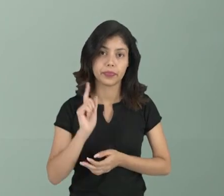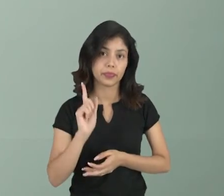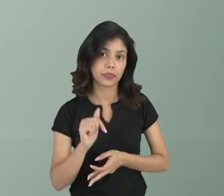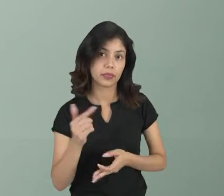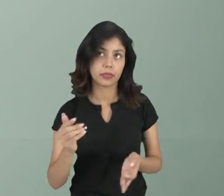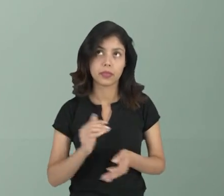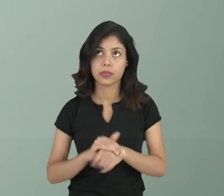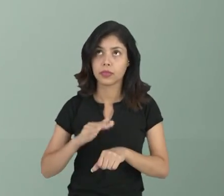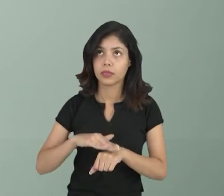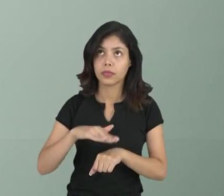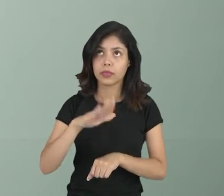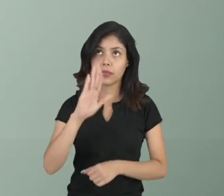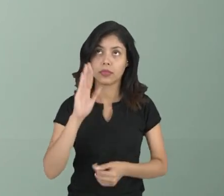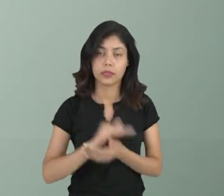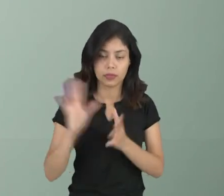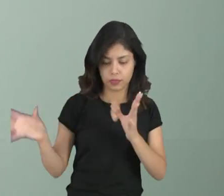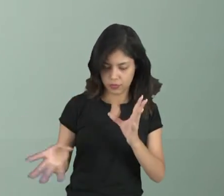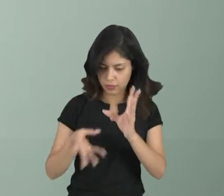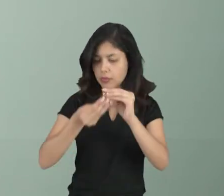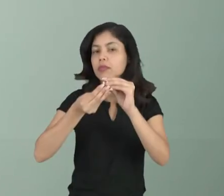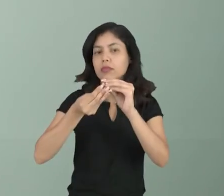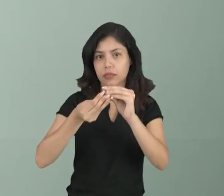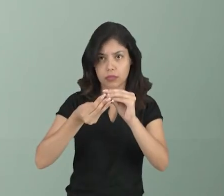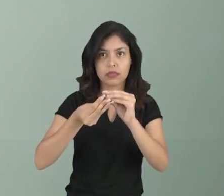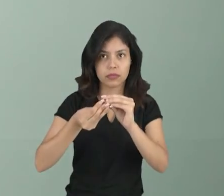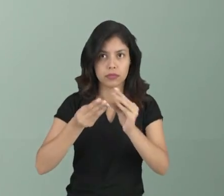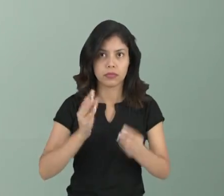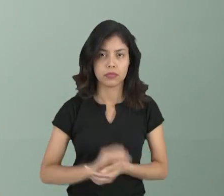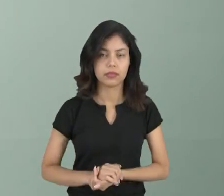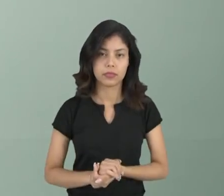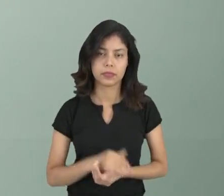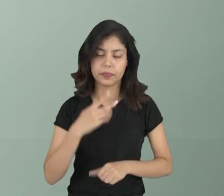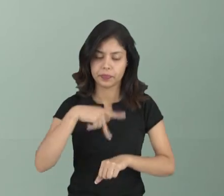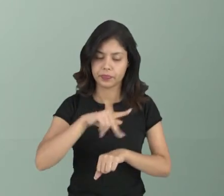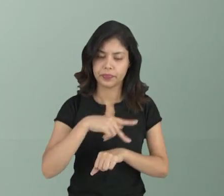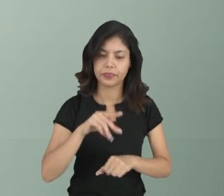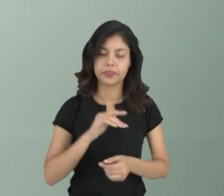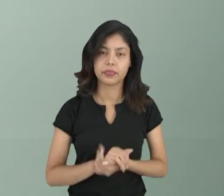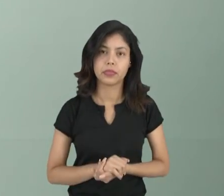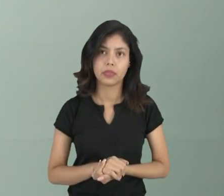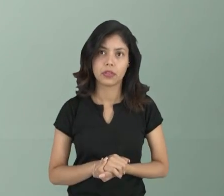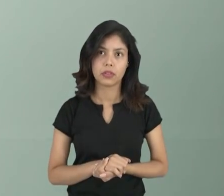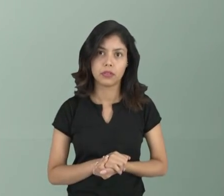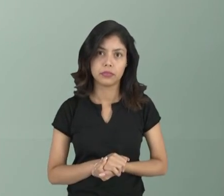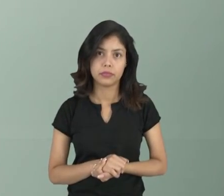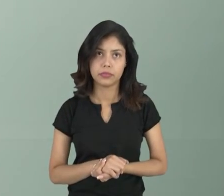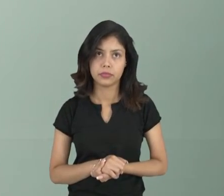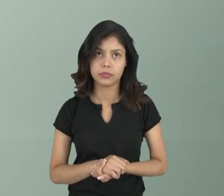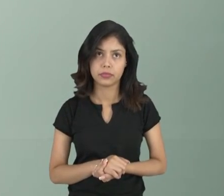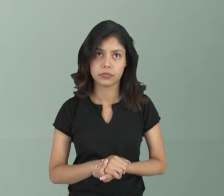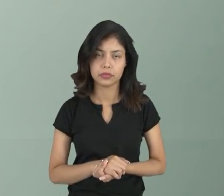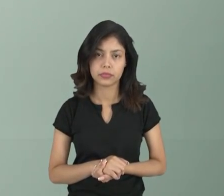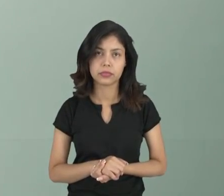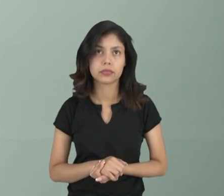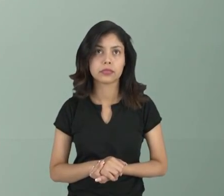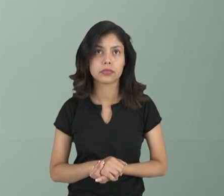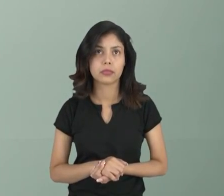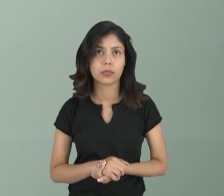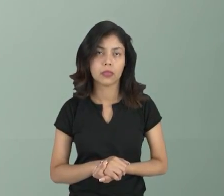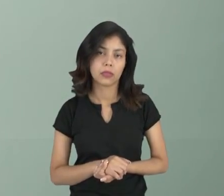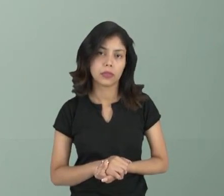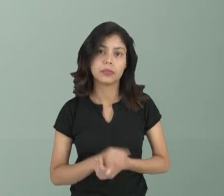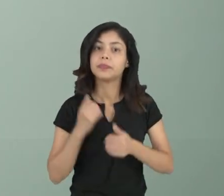sendo mais implementado, né, nos países e os países